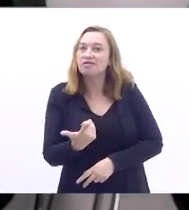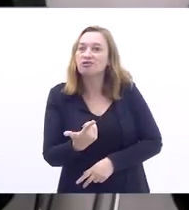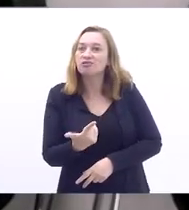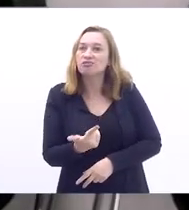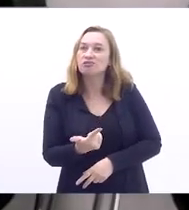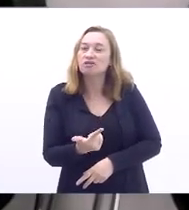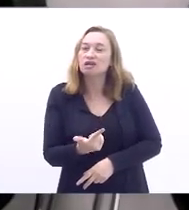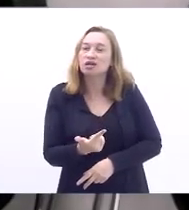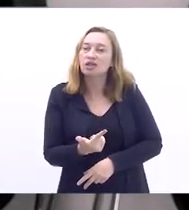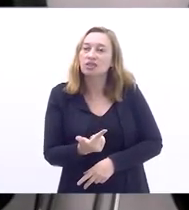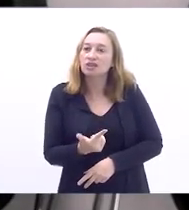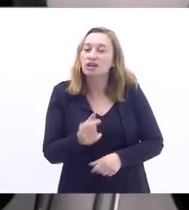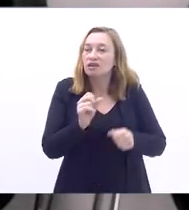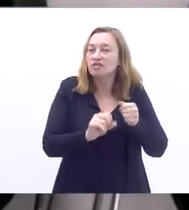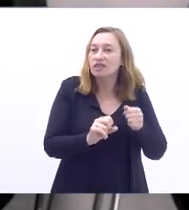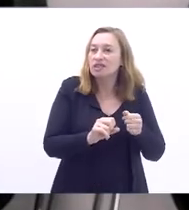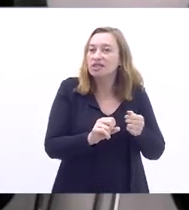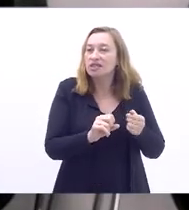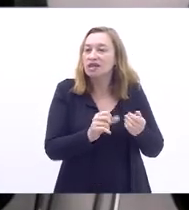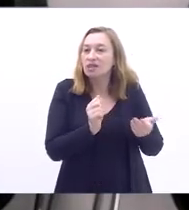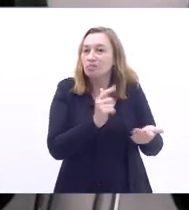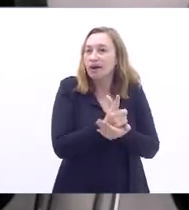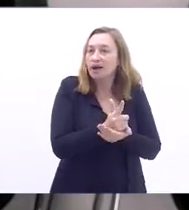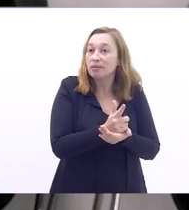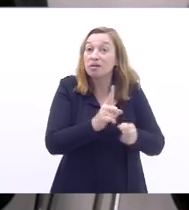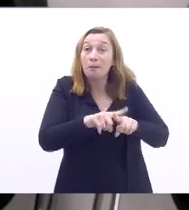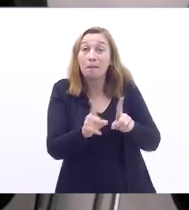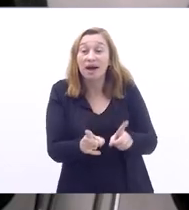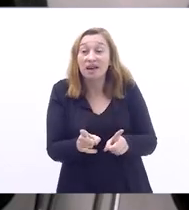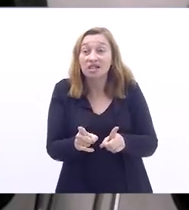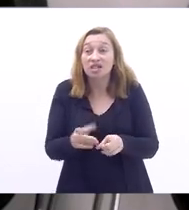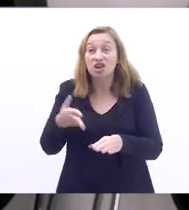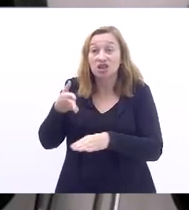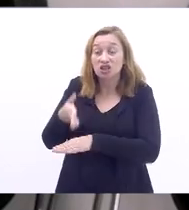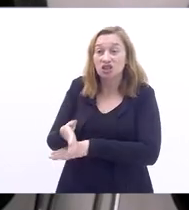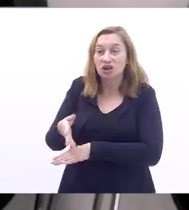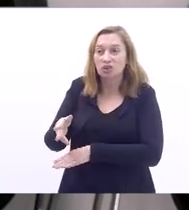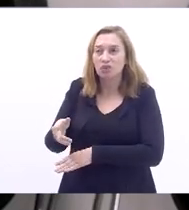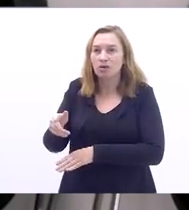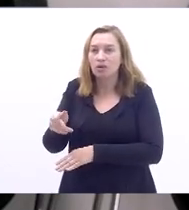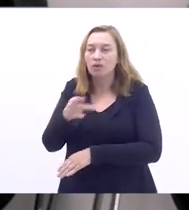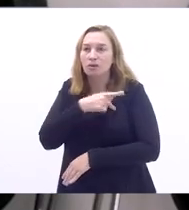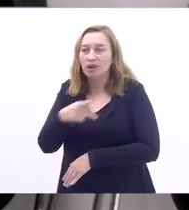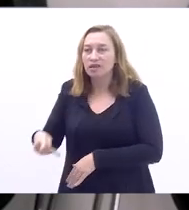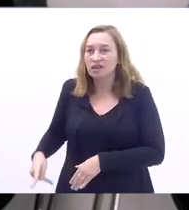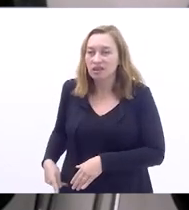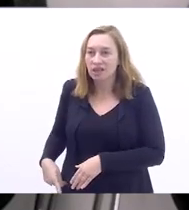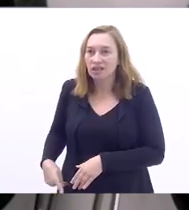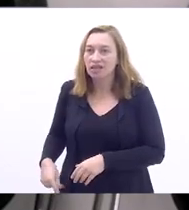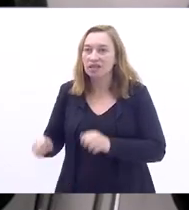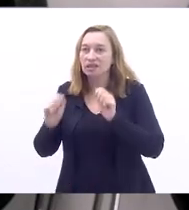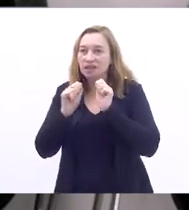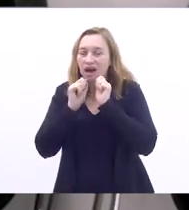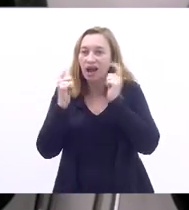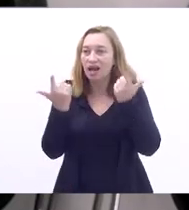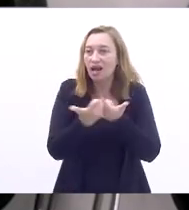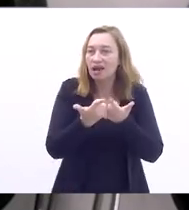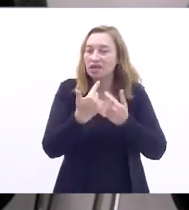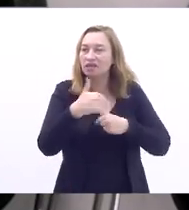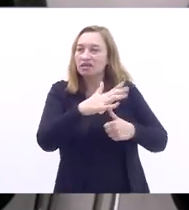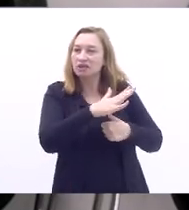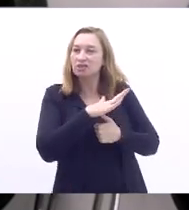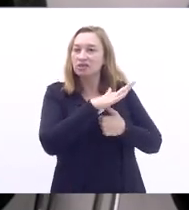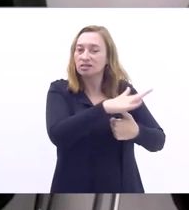de o orçamento mas no entanto chega o presidente da alerj coloca no colo do reitor né